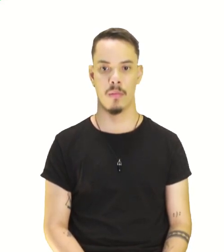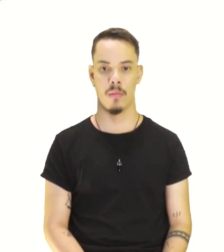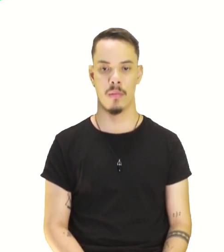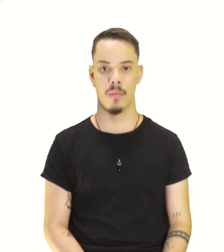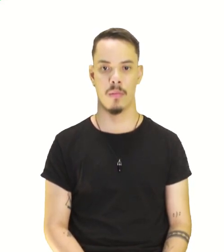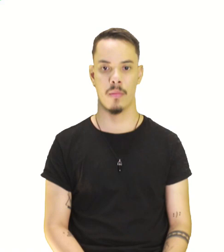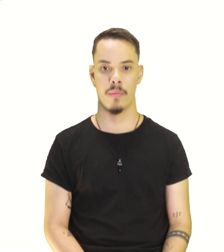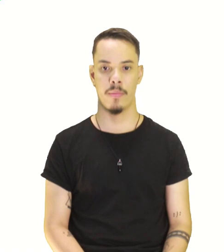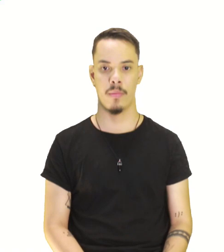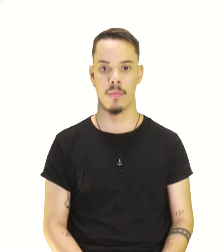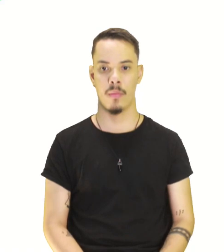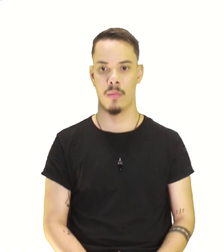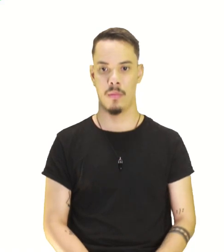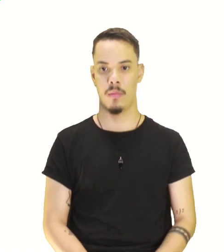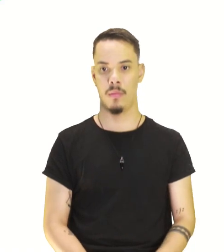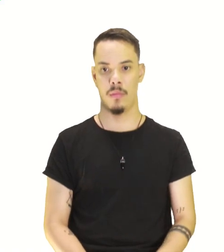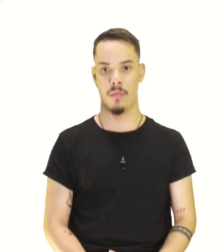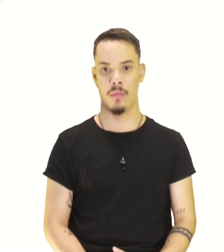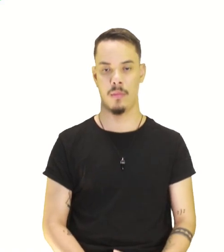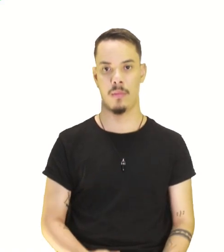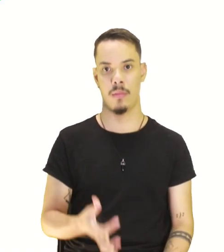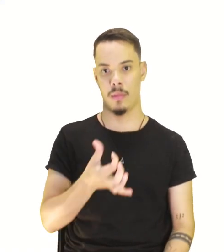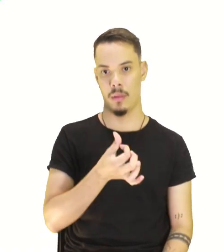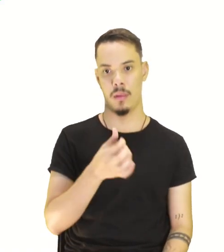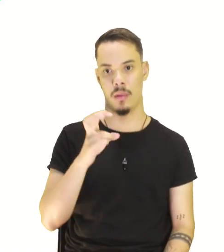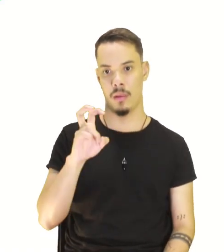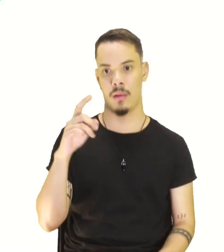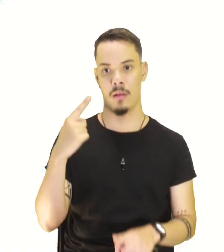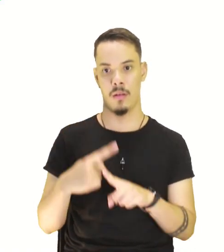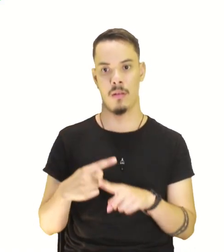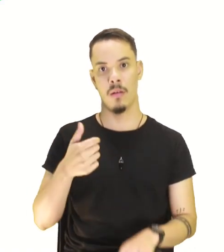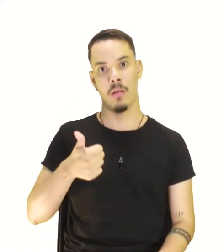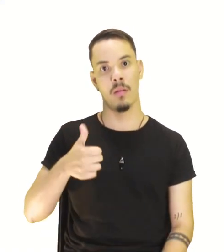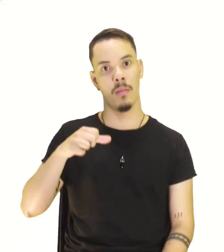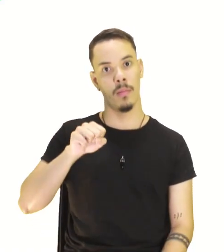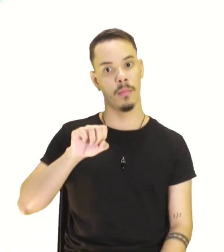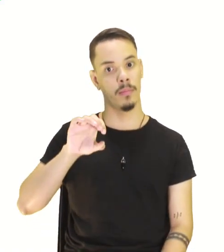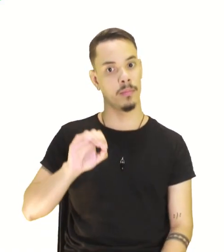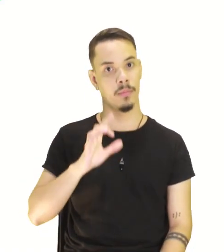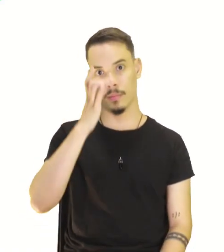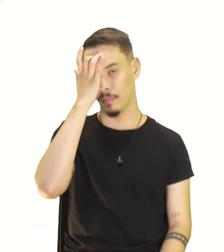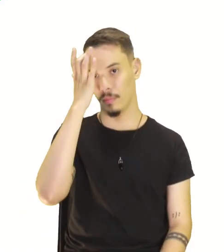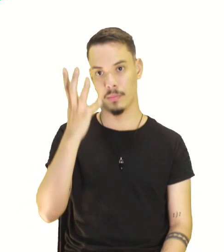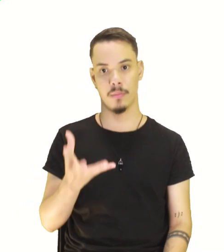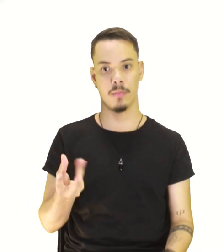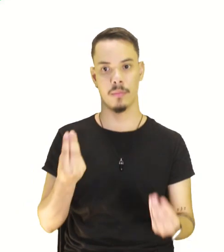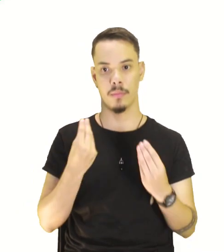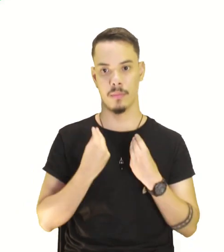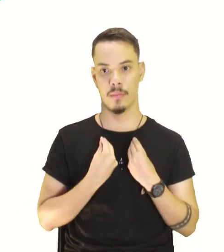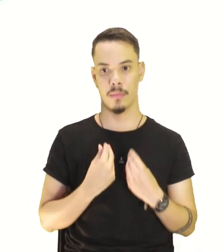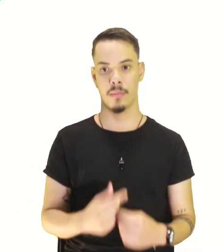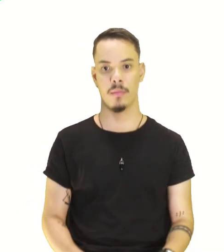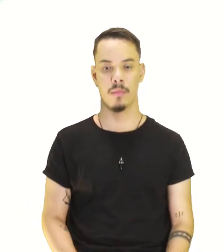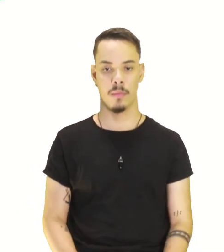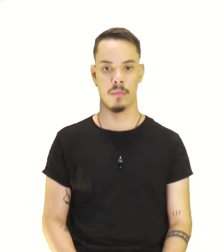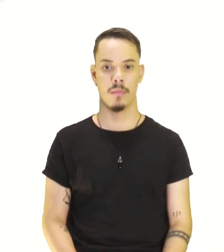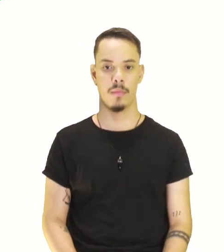Então vai ficar apenas 65 vezes 180. Fica bem mais fácil, né? Que vai dar